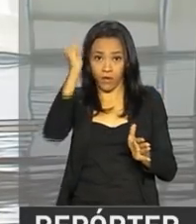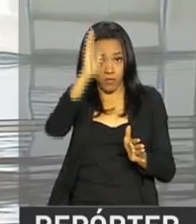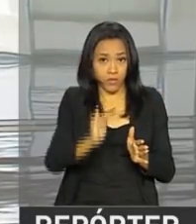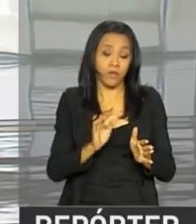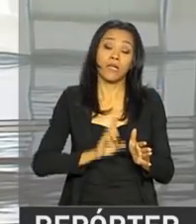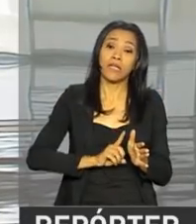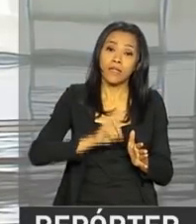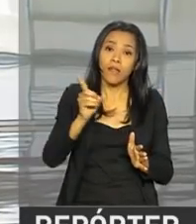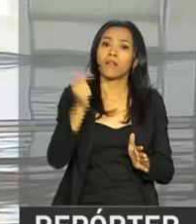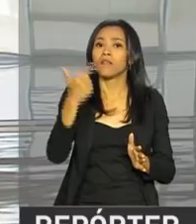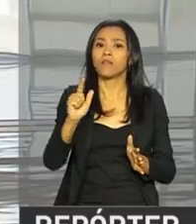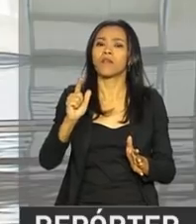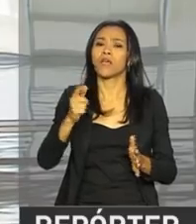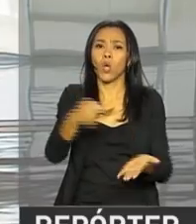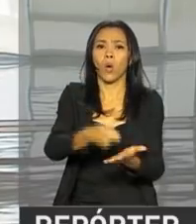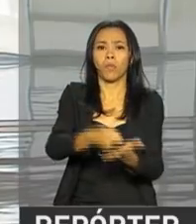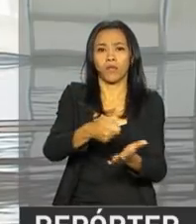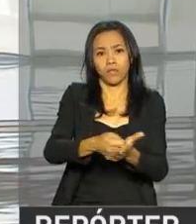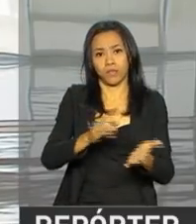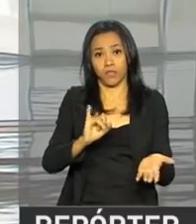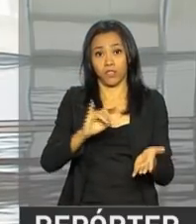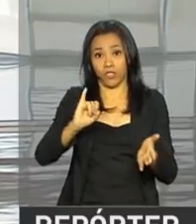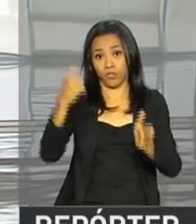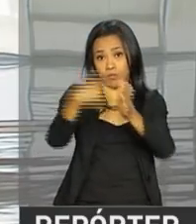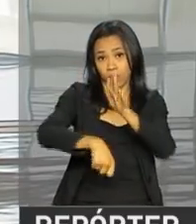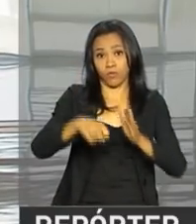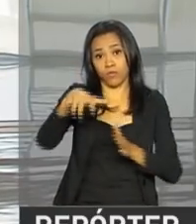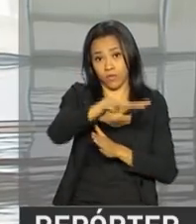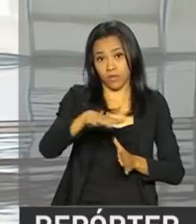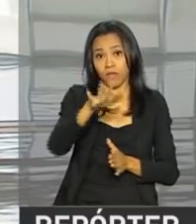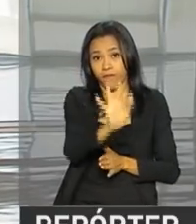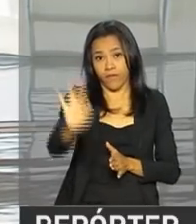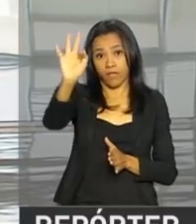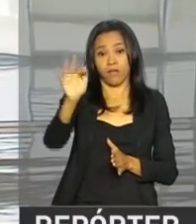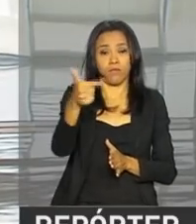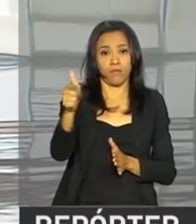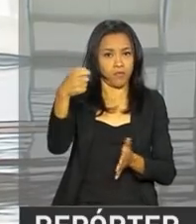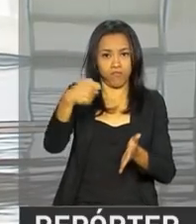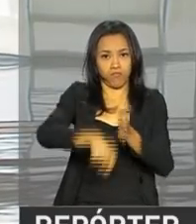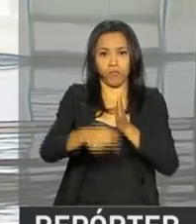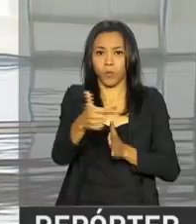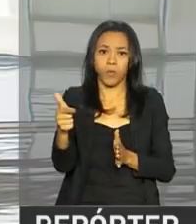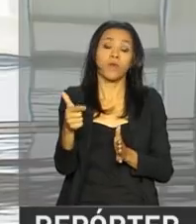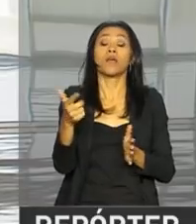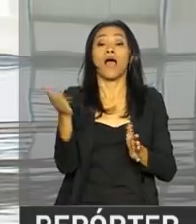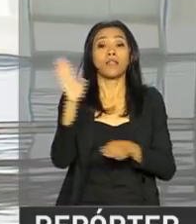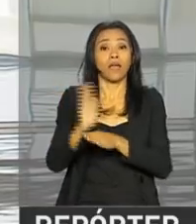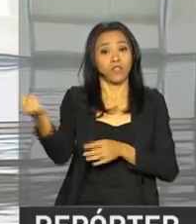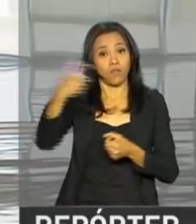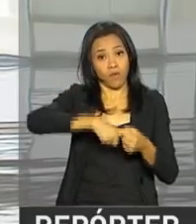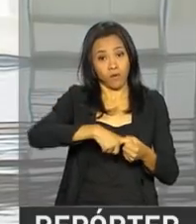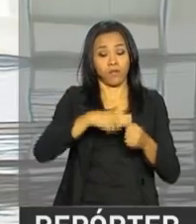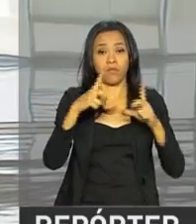prática a cobrança de tributos federais à tarde temer ele retorna à brasília e tem uma